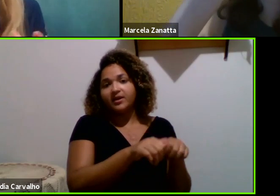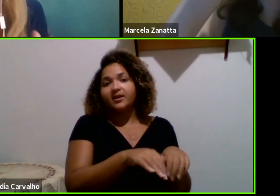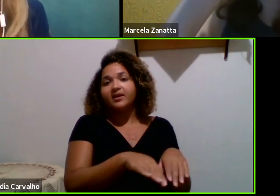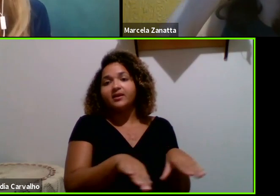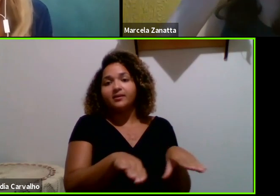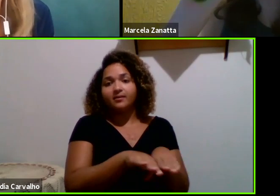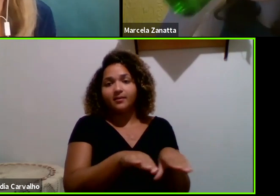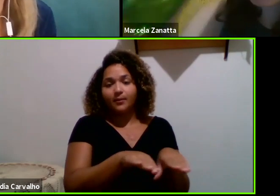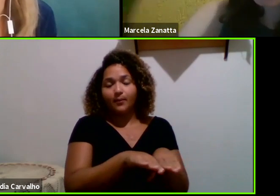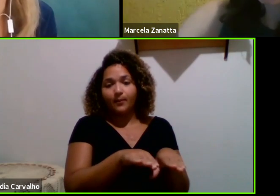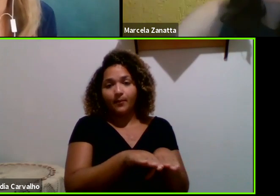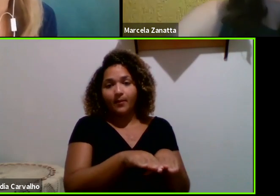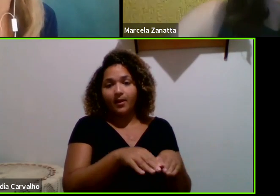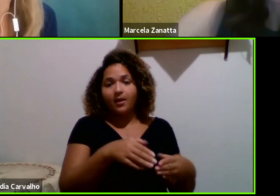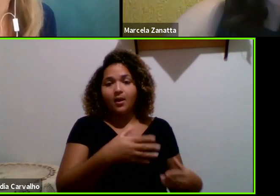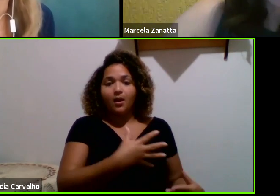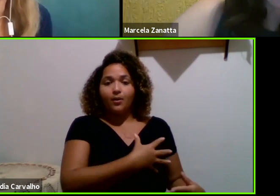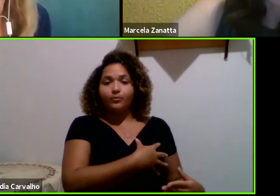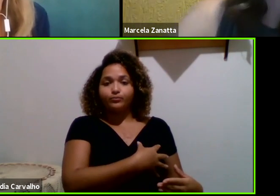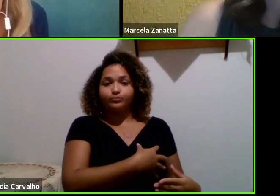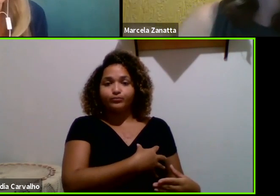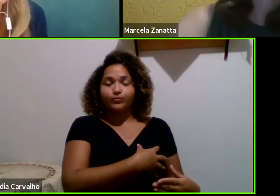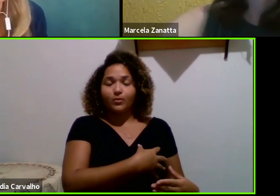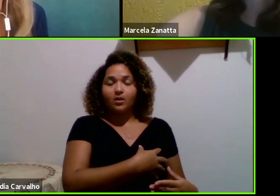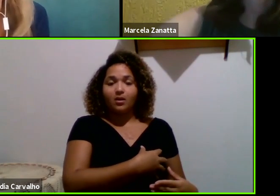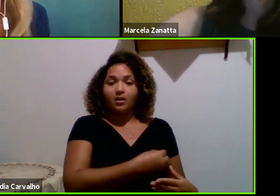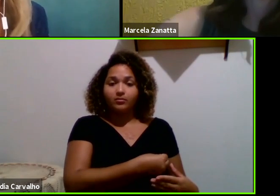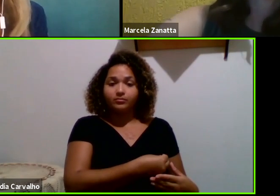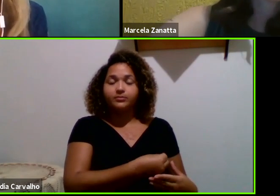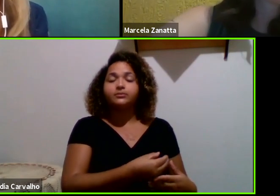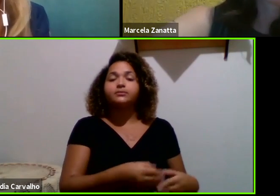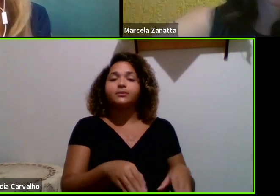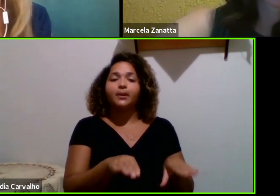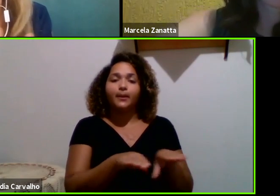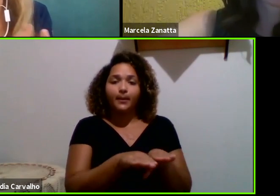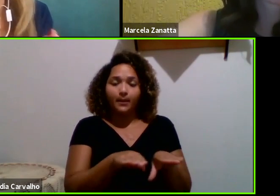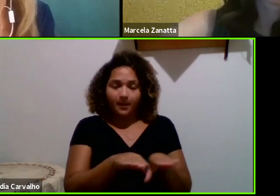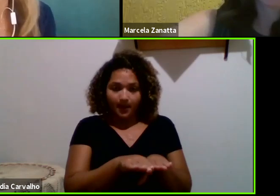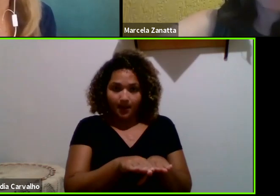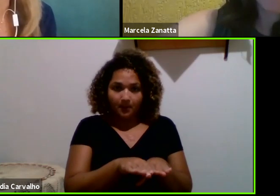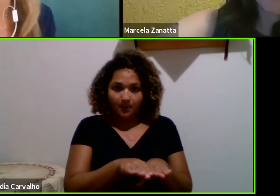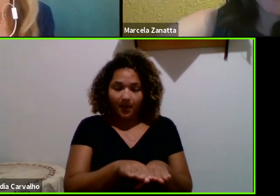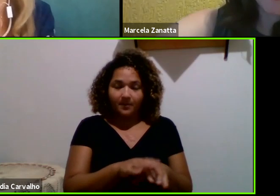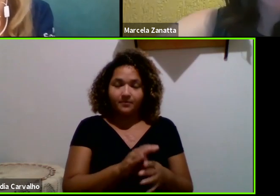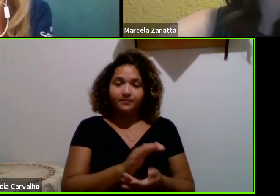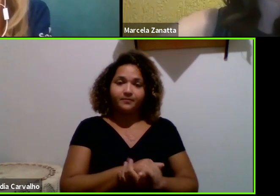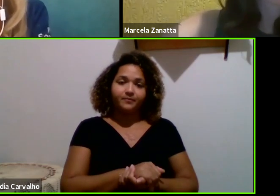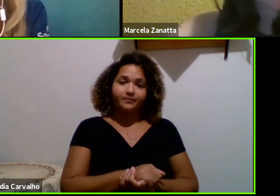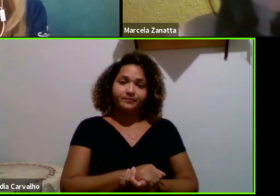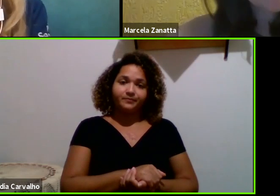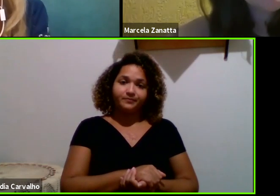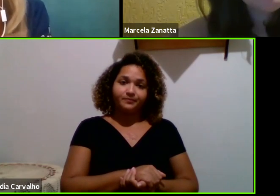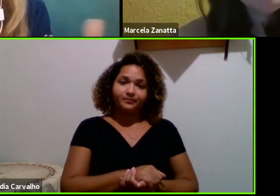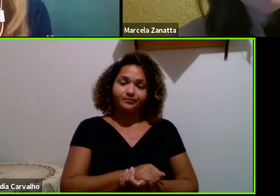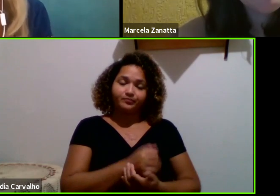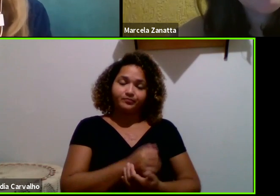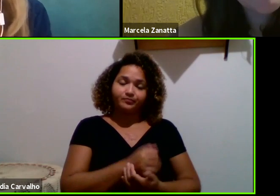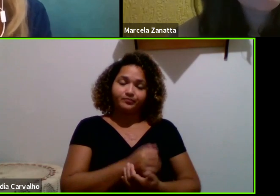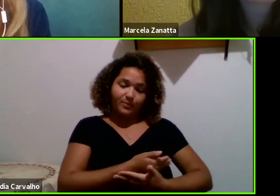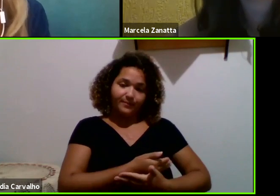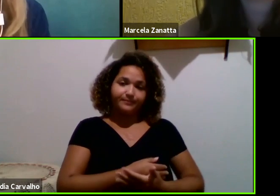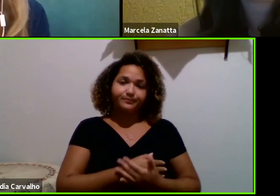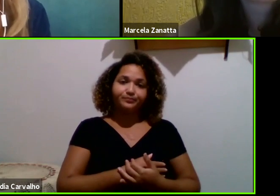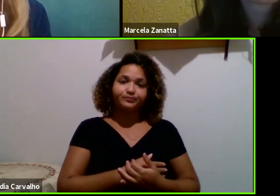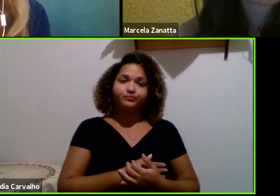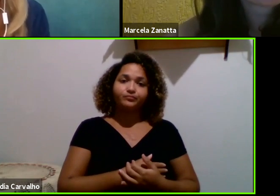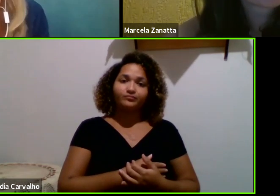Então, muitas boas práticas foram adotadas também nesse expulsivo. Isso resulta, consequentemente, num